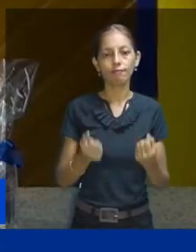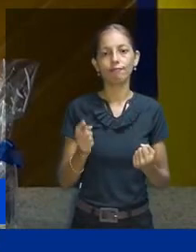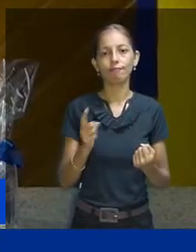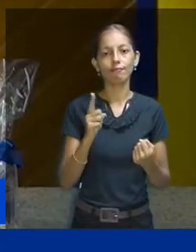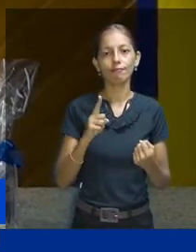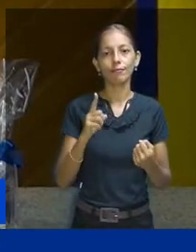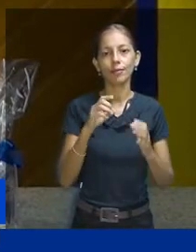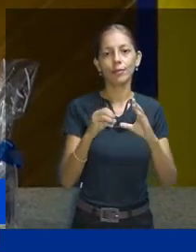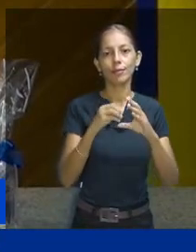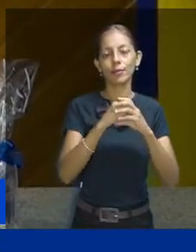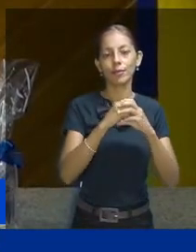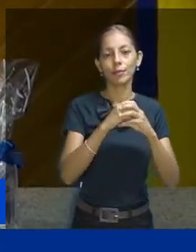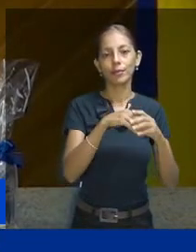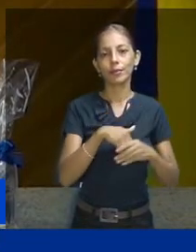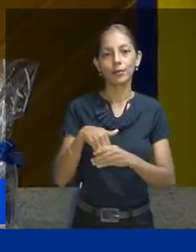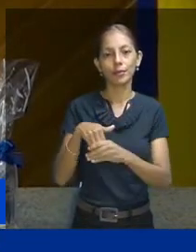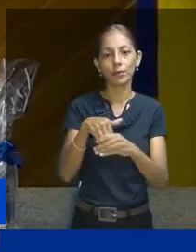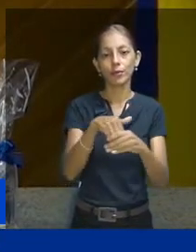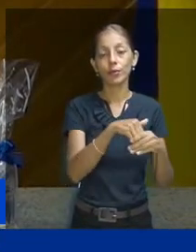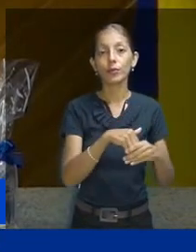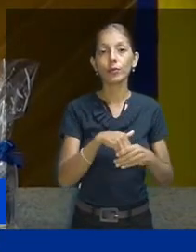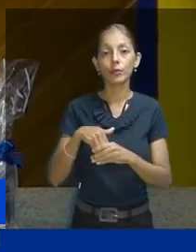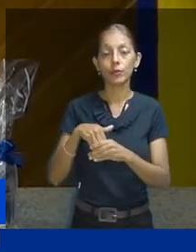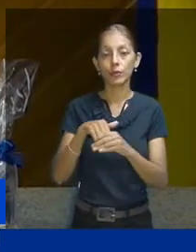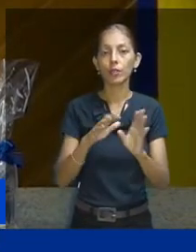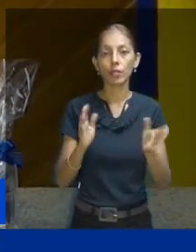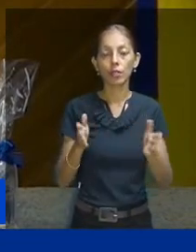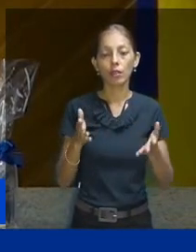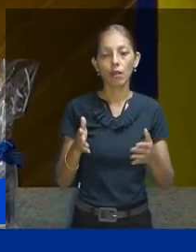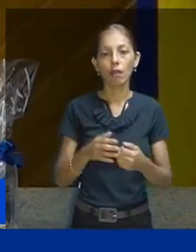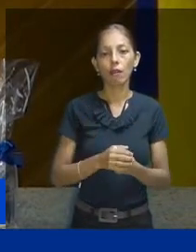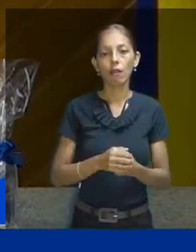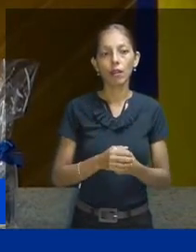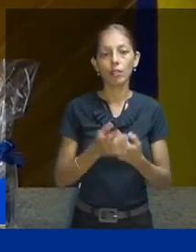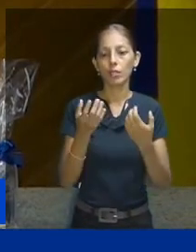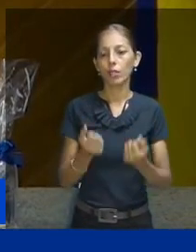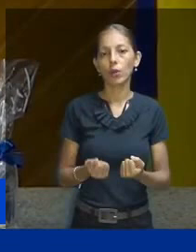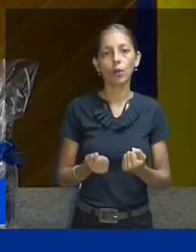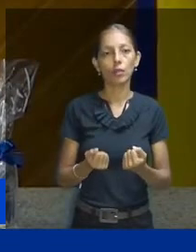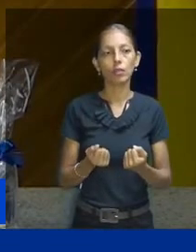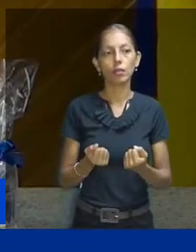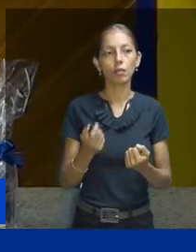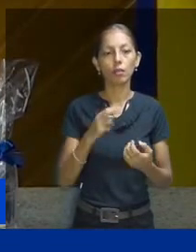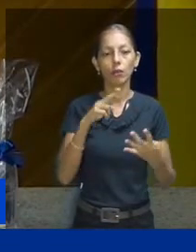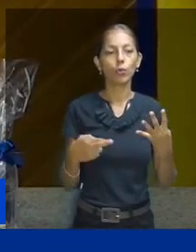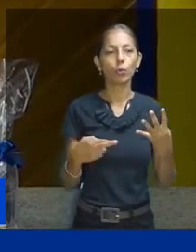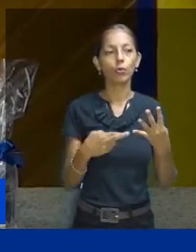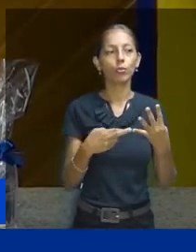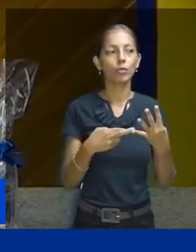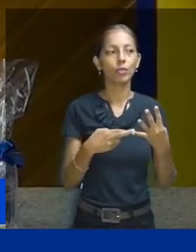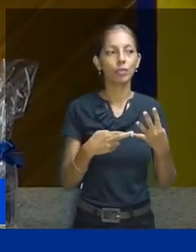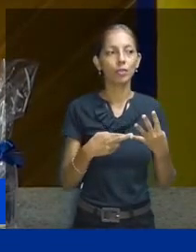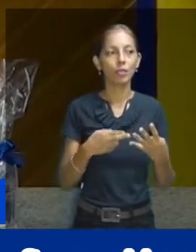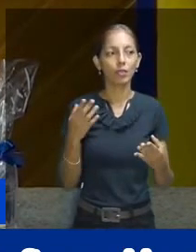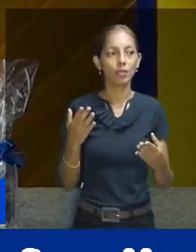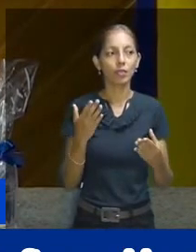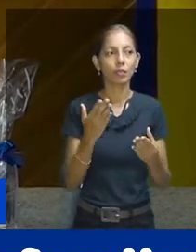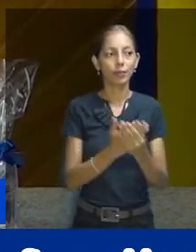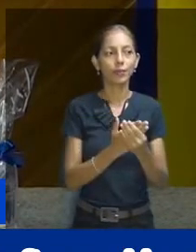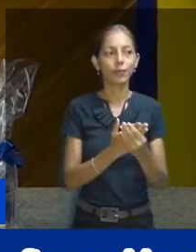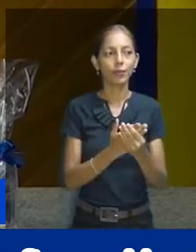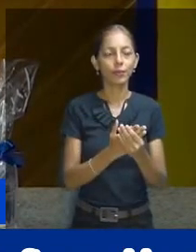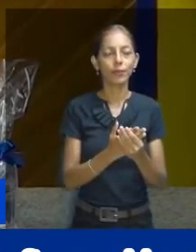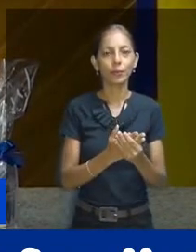unanimidade, conheceu dos embargos e, no mérito, rejeitou o recurso nos termos dos votos proferidos, né? Já